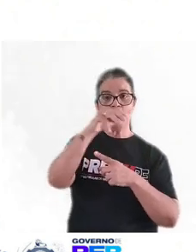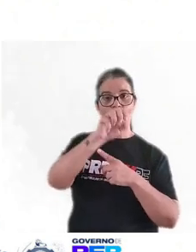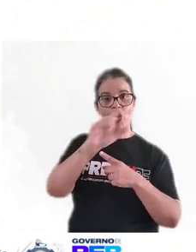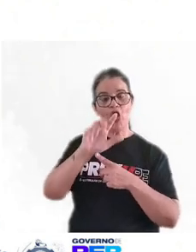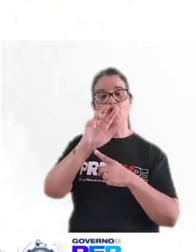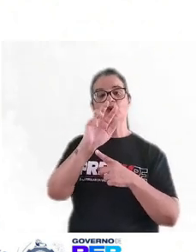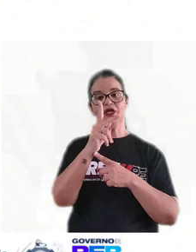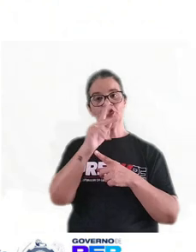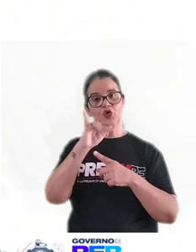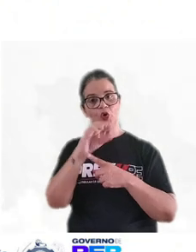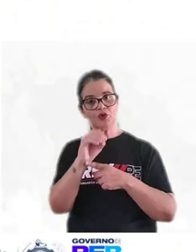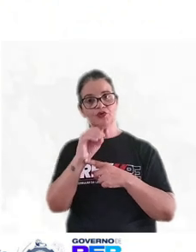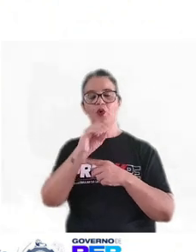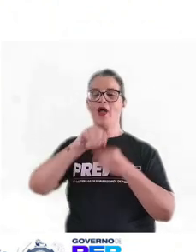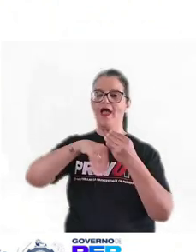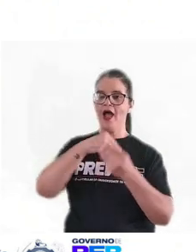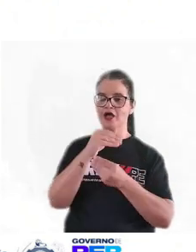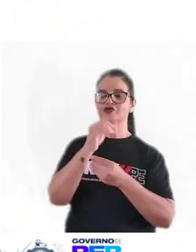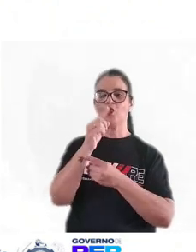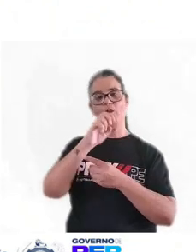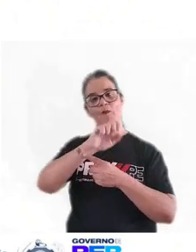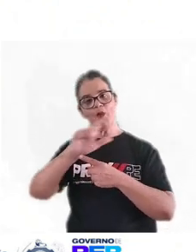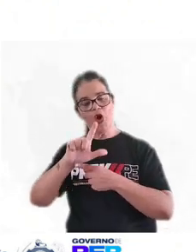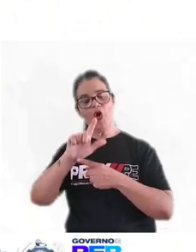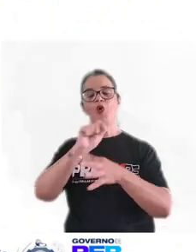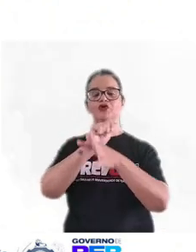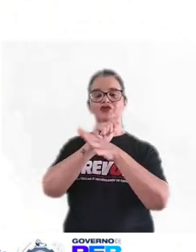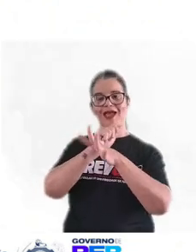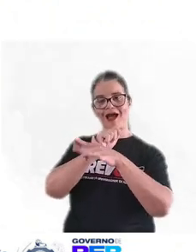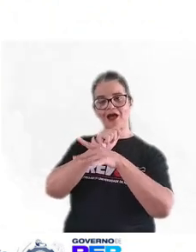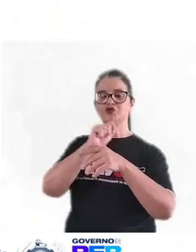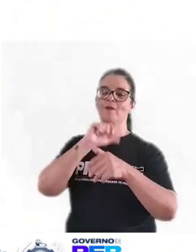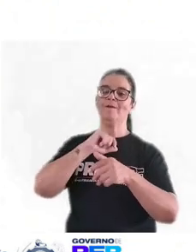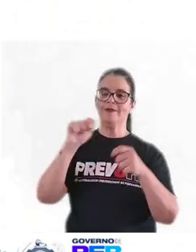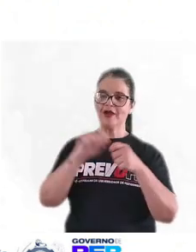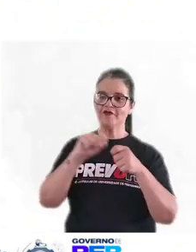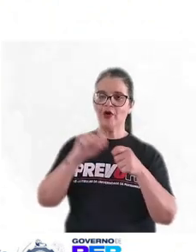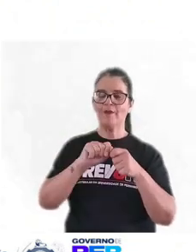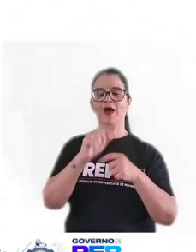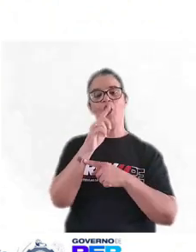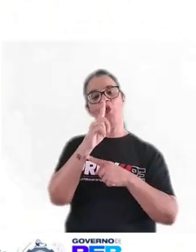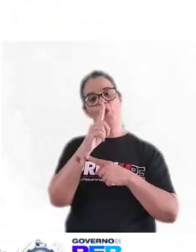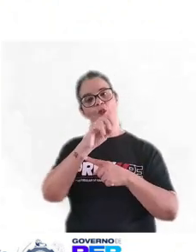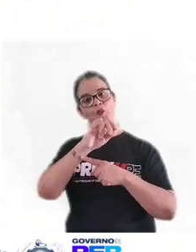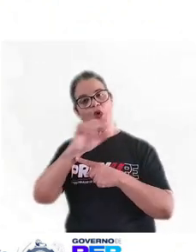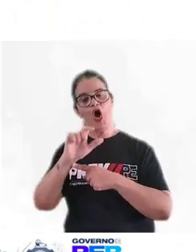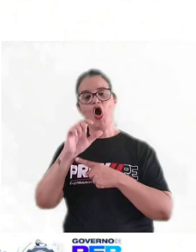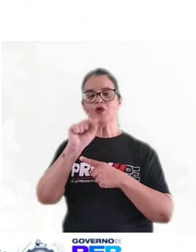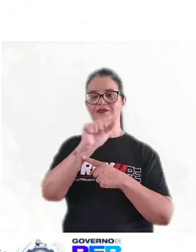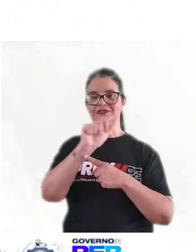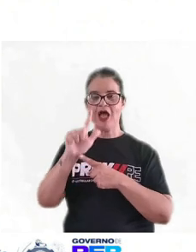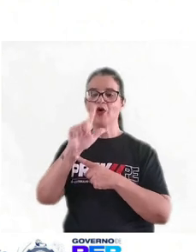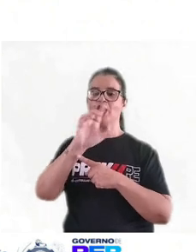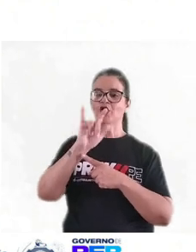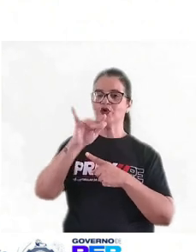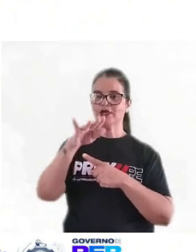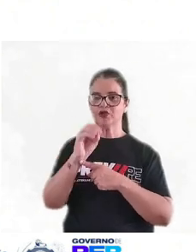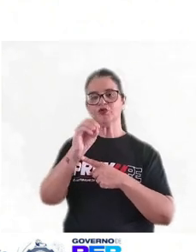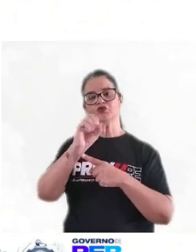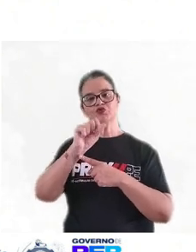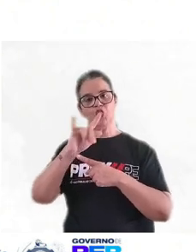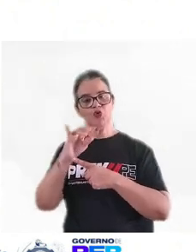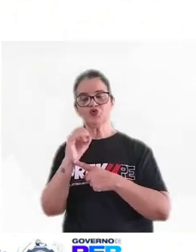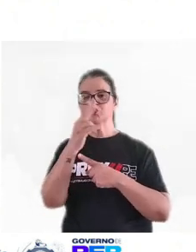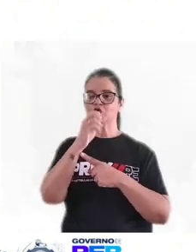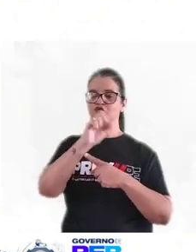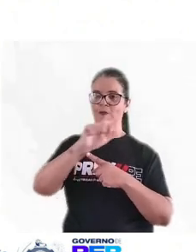Então, se 1 mol de hidróxido reage com 1 mol de ácido clorídrico para formar 1 mol do sal, do cloreto de